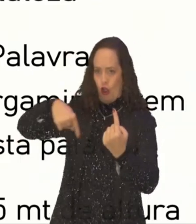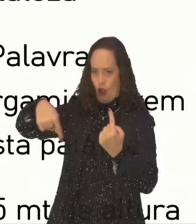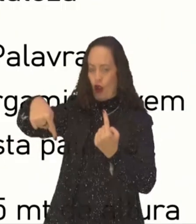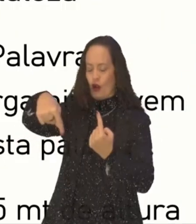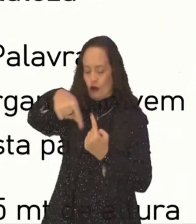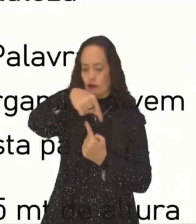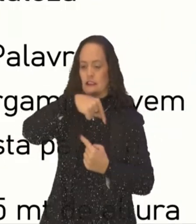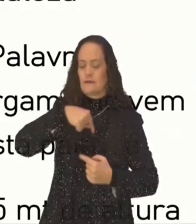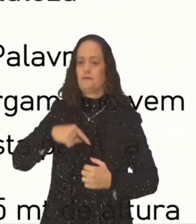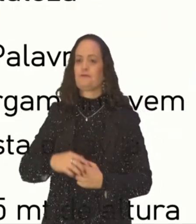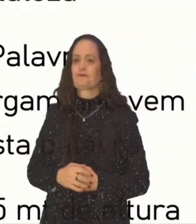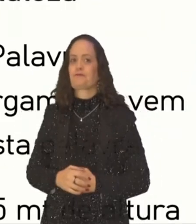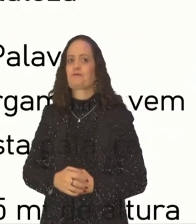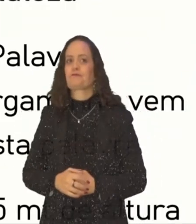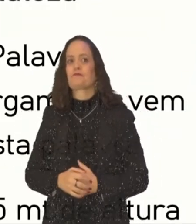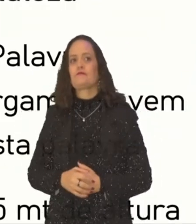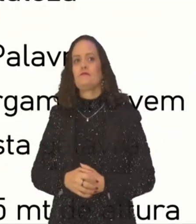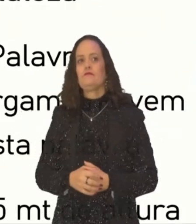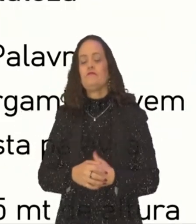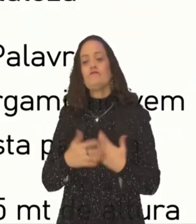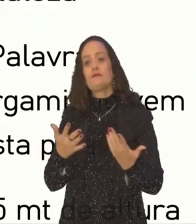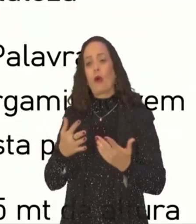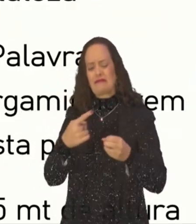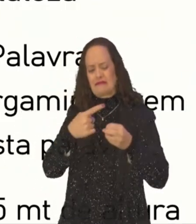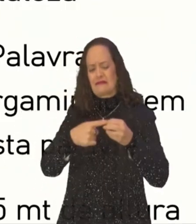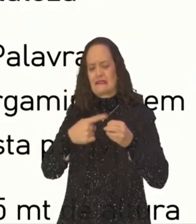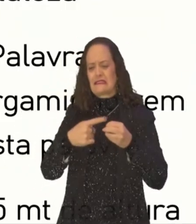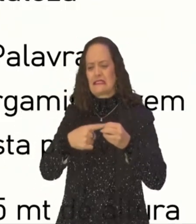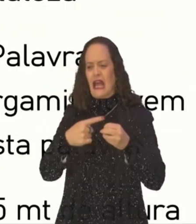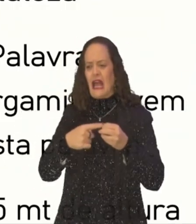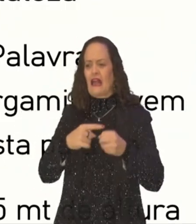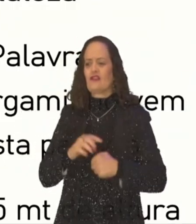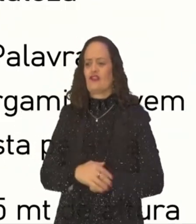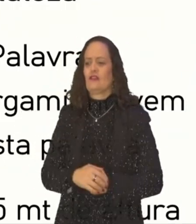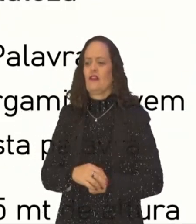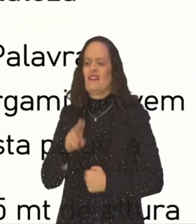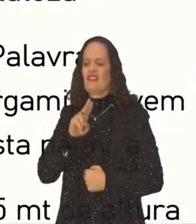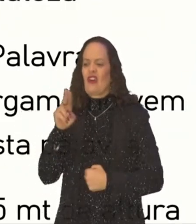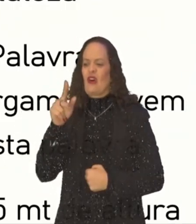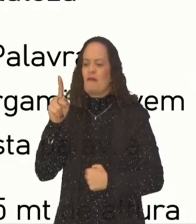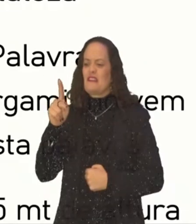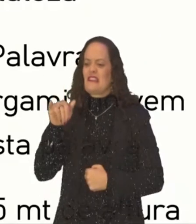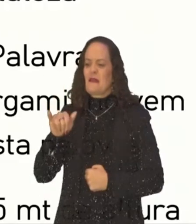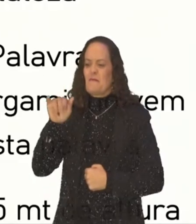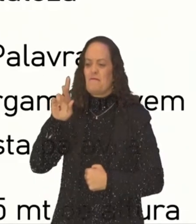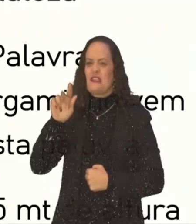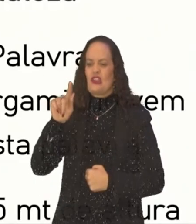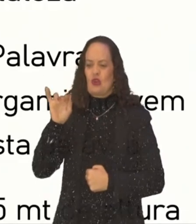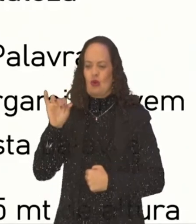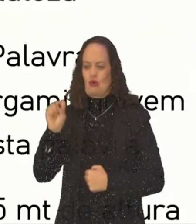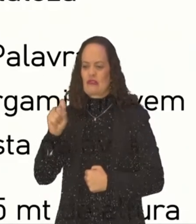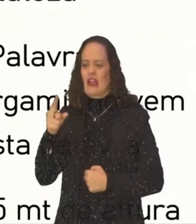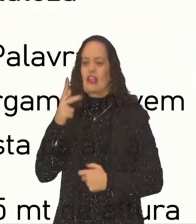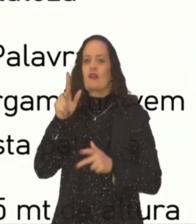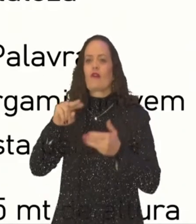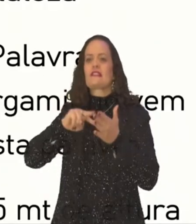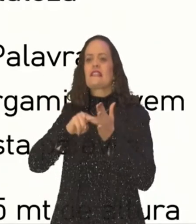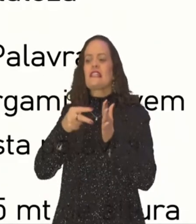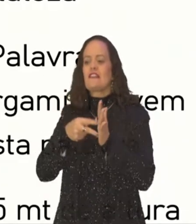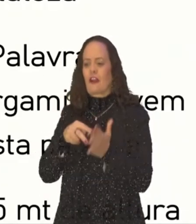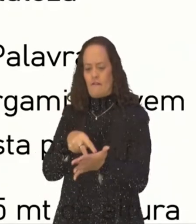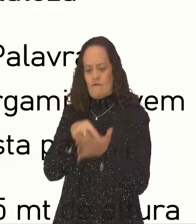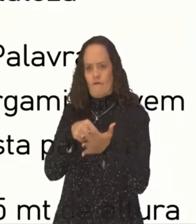foi conhecida a cidade de Pérgamo. Pérgamo vem do grego pyrgos, cidadela ou fortaleza, em virtude da